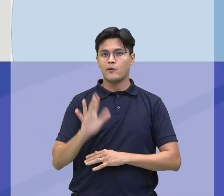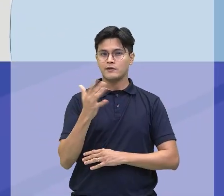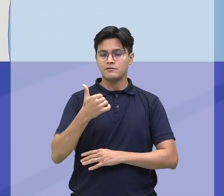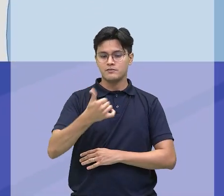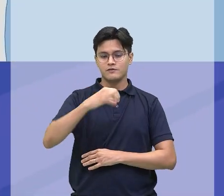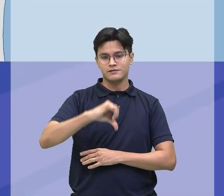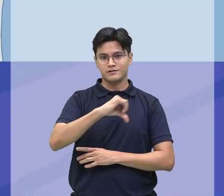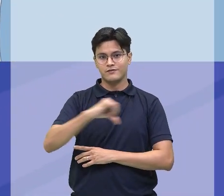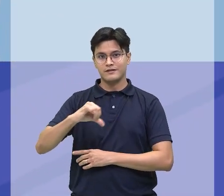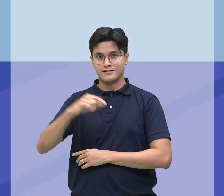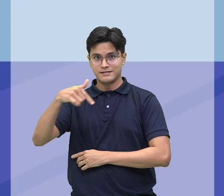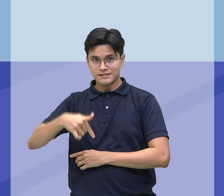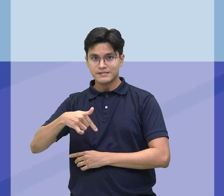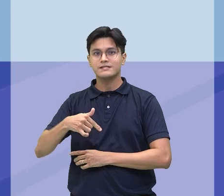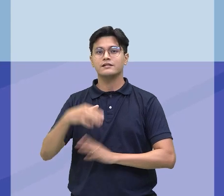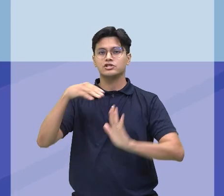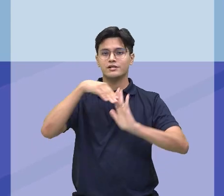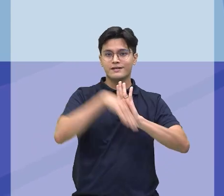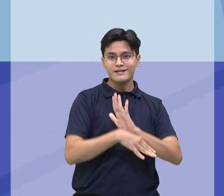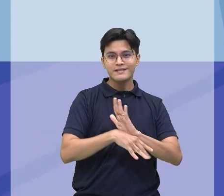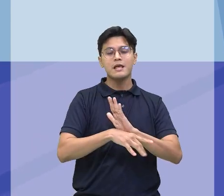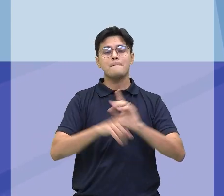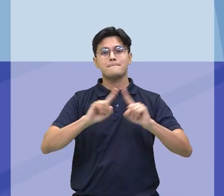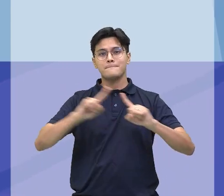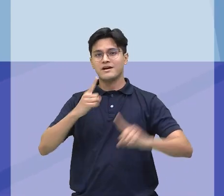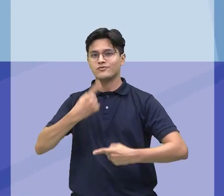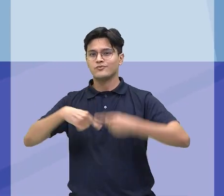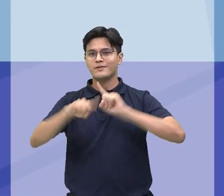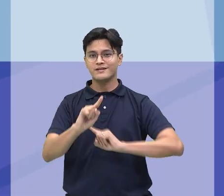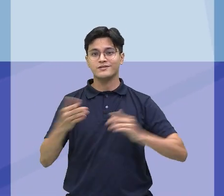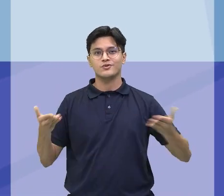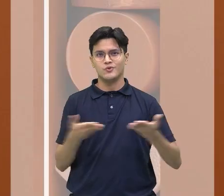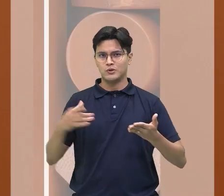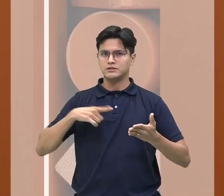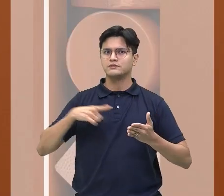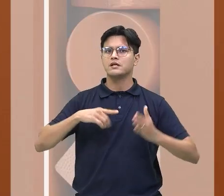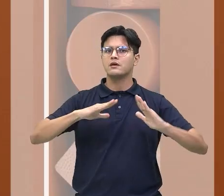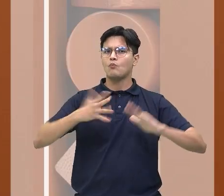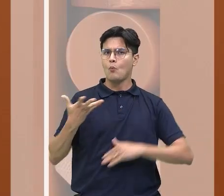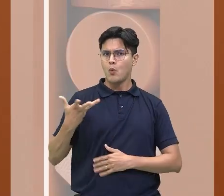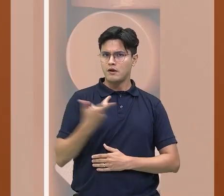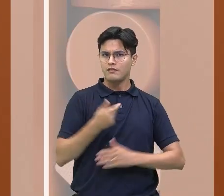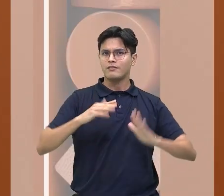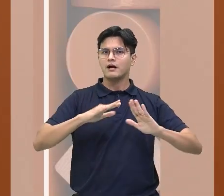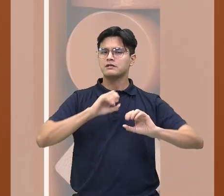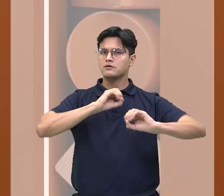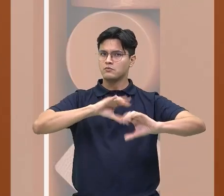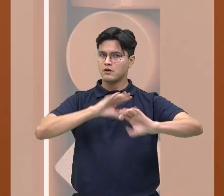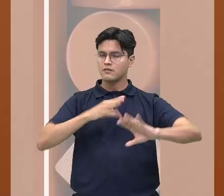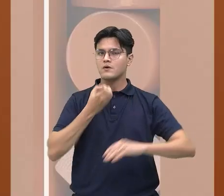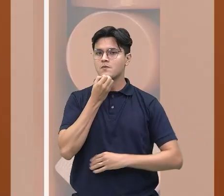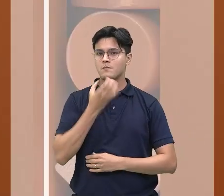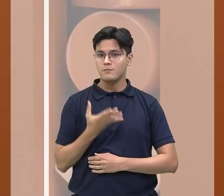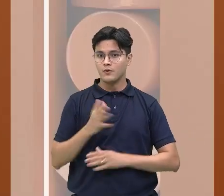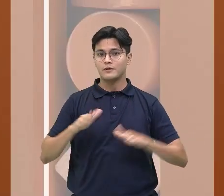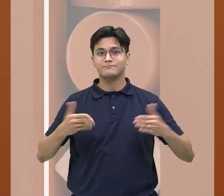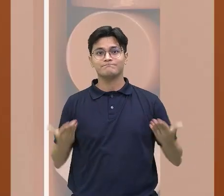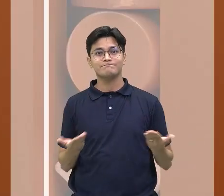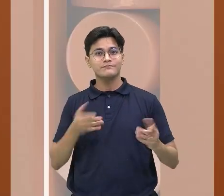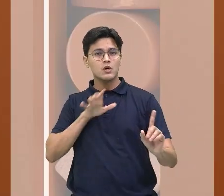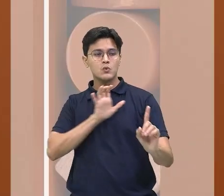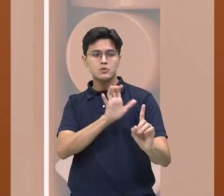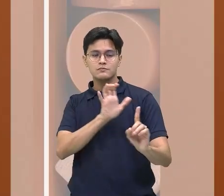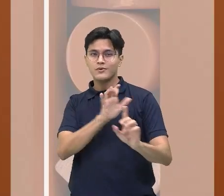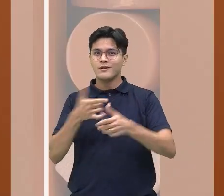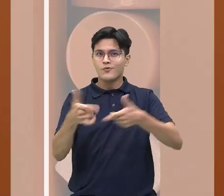hoje apresenta alto IDH e elevado nível de escolaridade. Então, olha só, gente, isso acabou inspirando outros